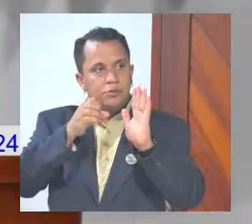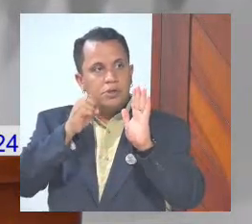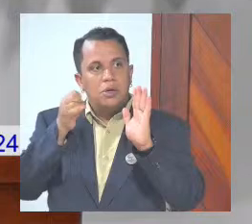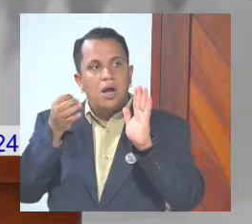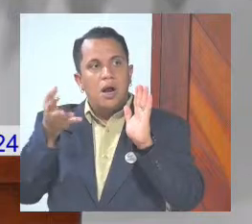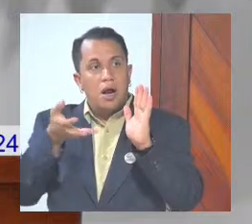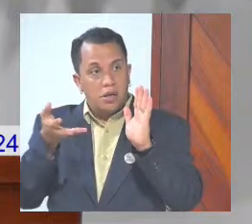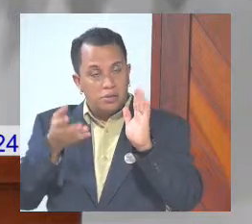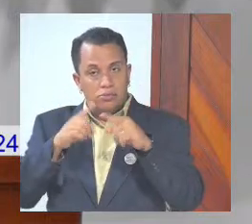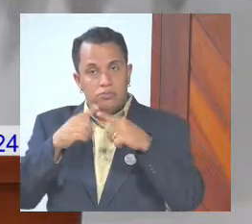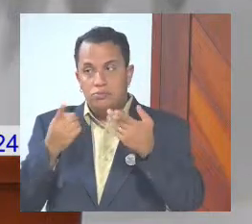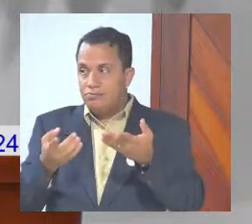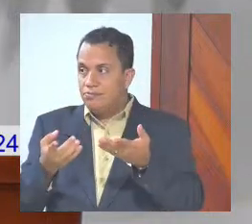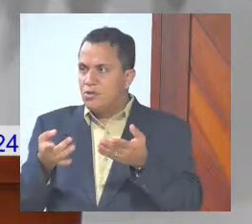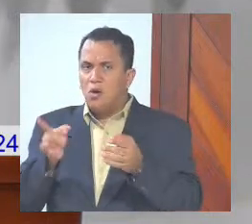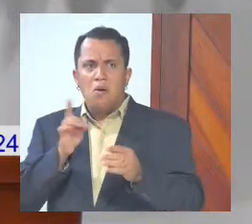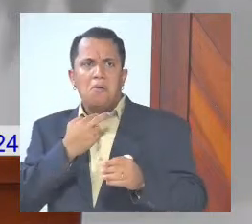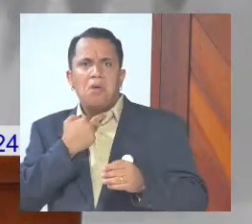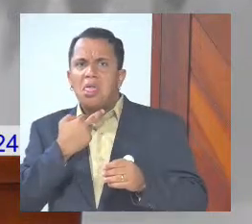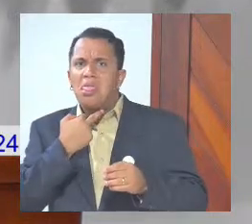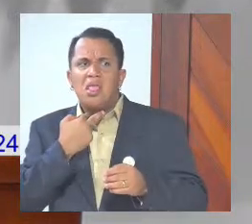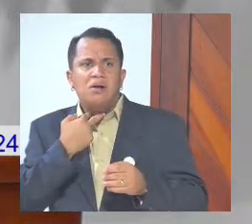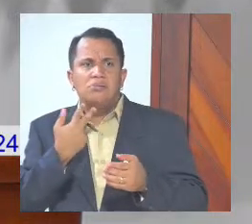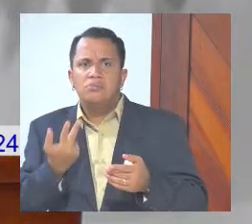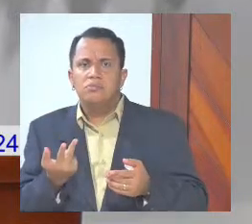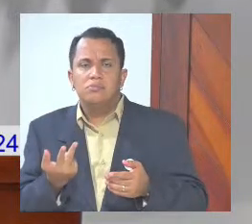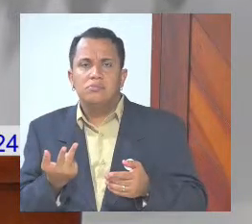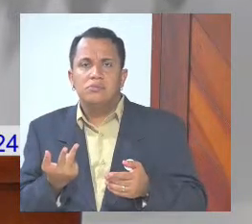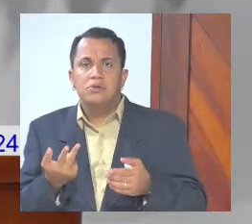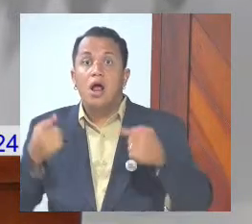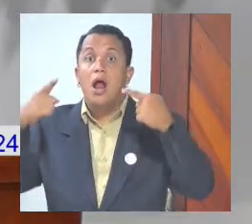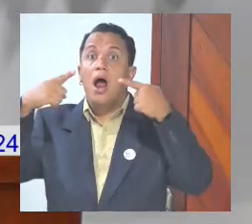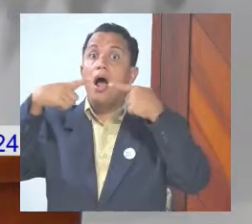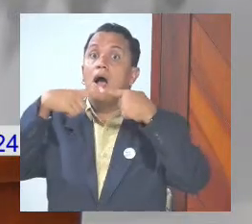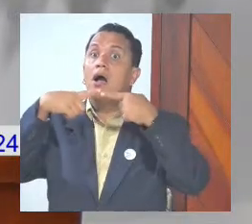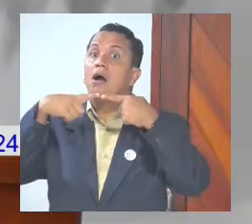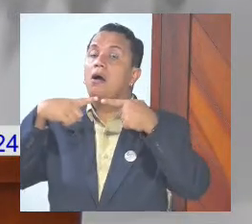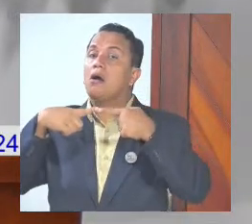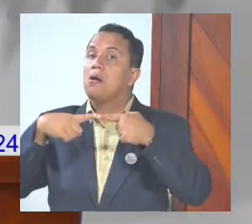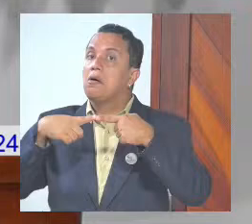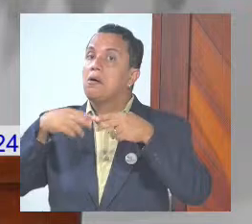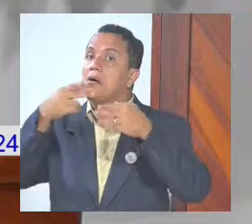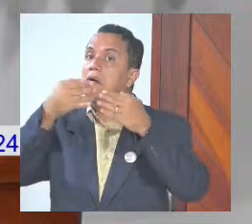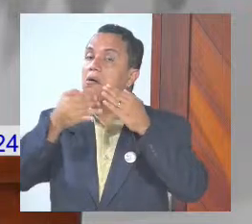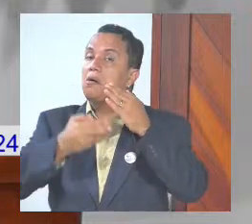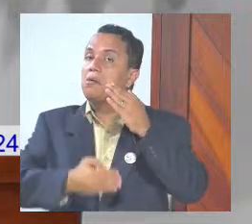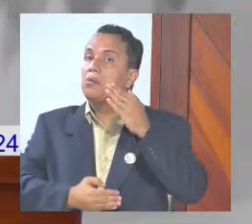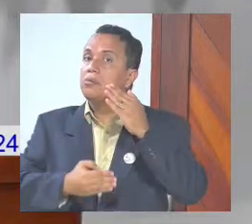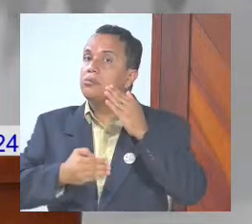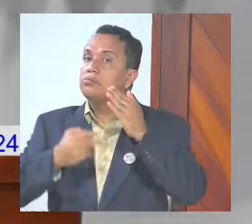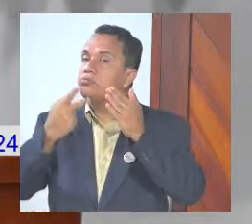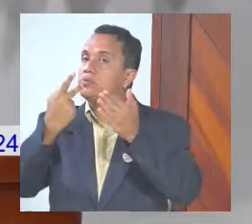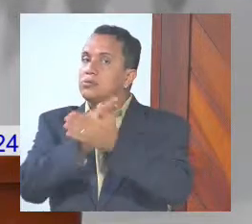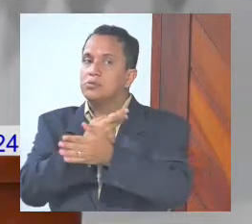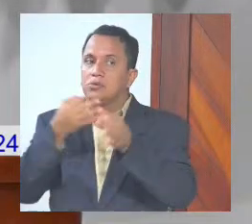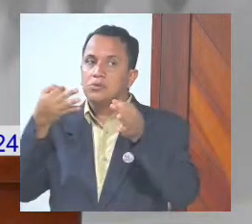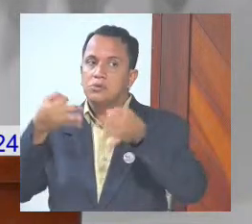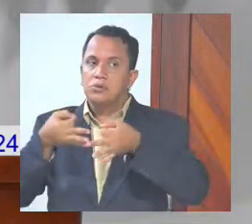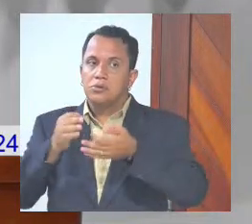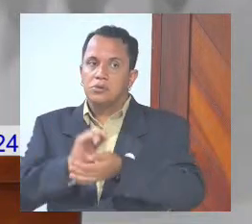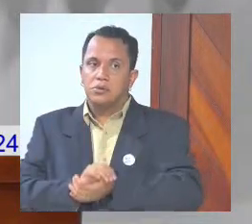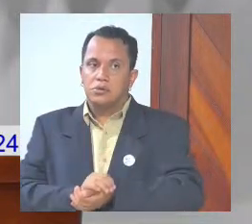que eu não posso, vereador Guto, concordar com algo que eu acho que não está certo, de forma nenhuma,